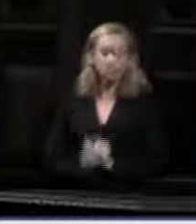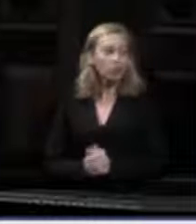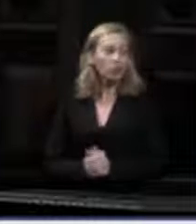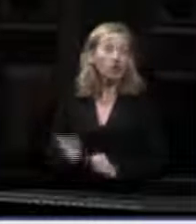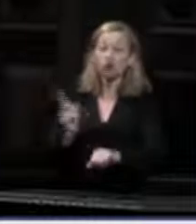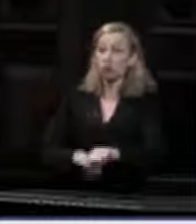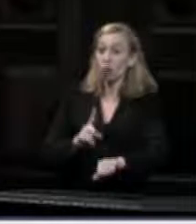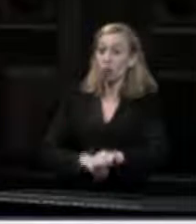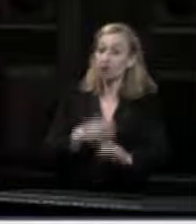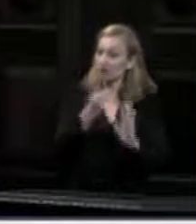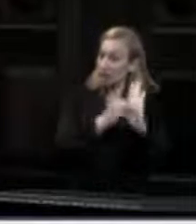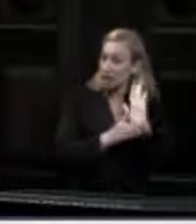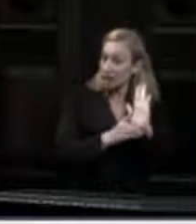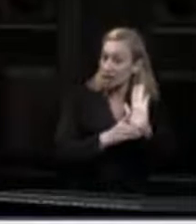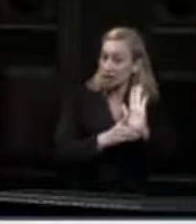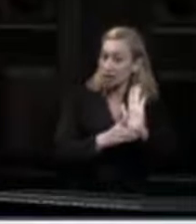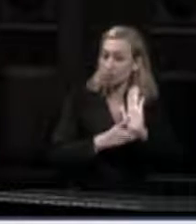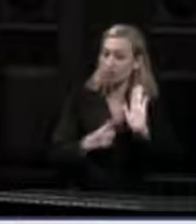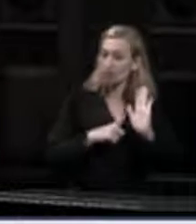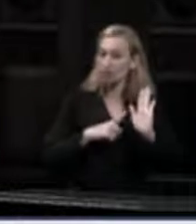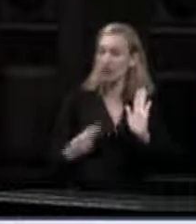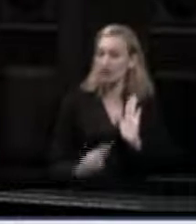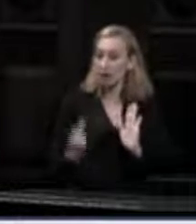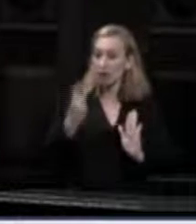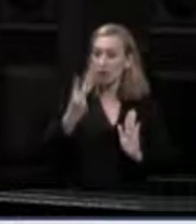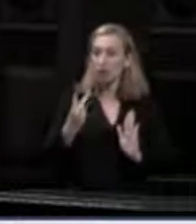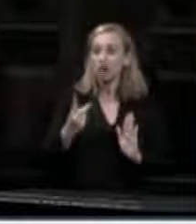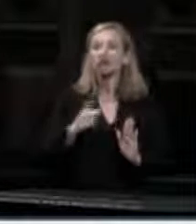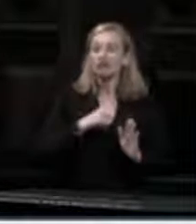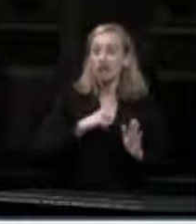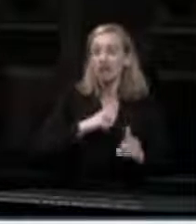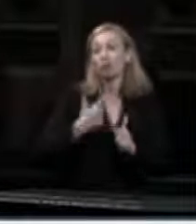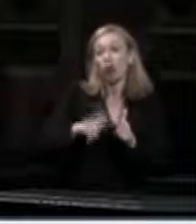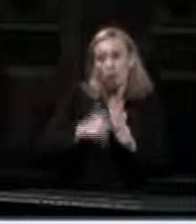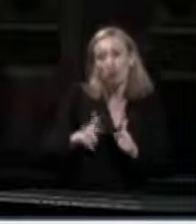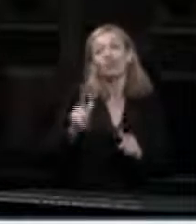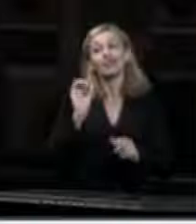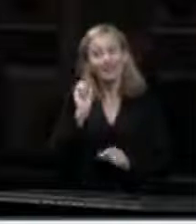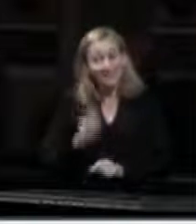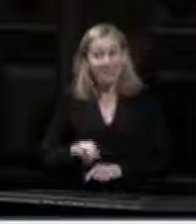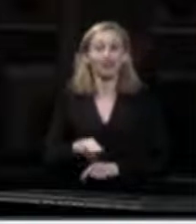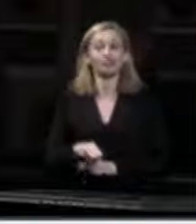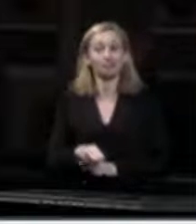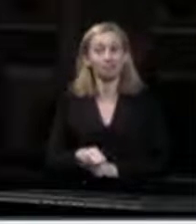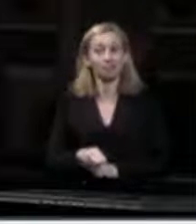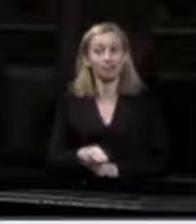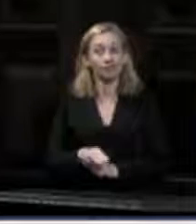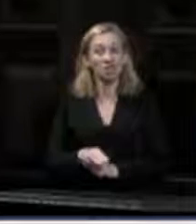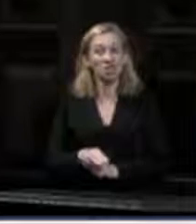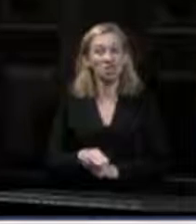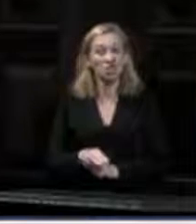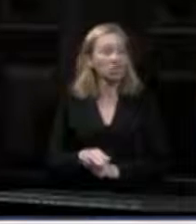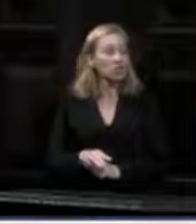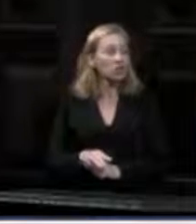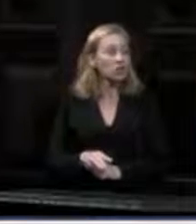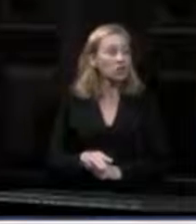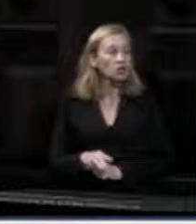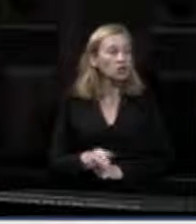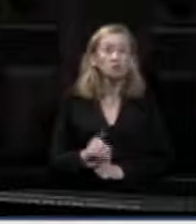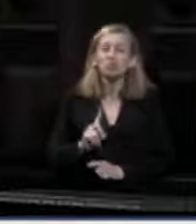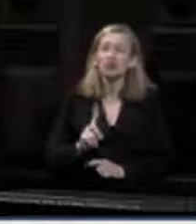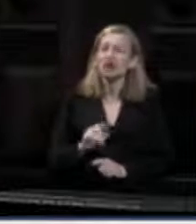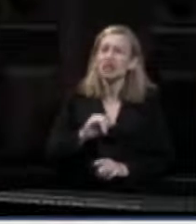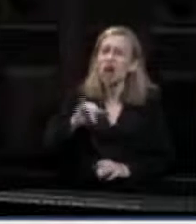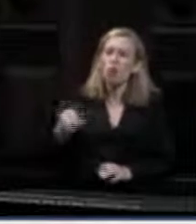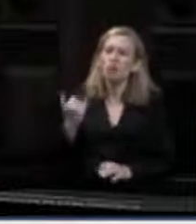esse decreto começar a valer, teremos alguns problemas, sim. Não é absolutamente para tirar a